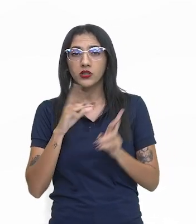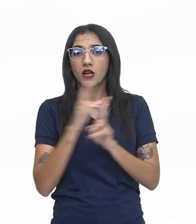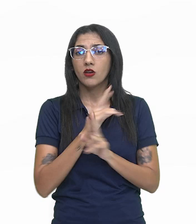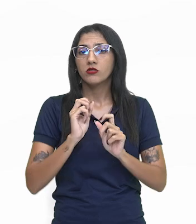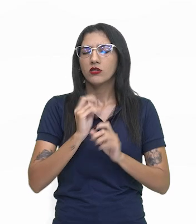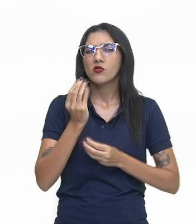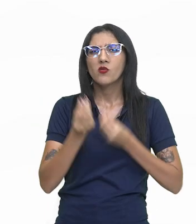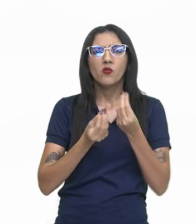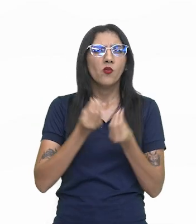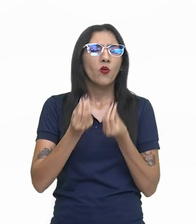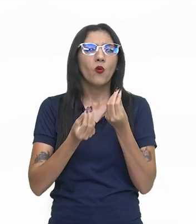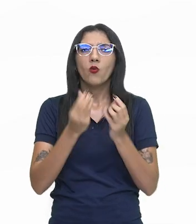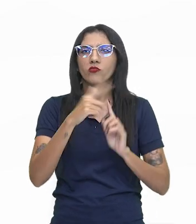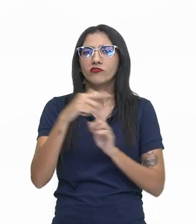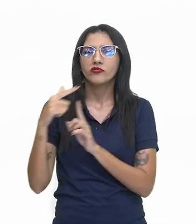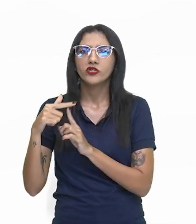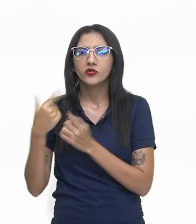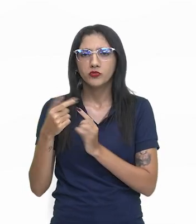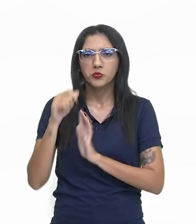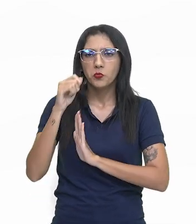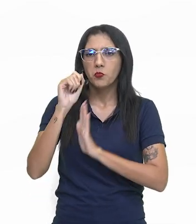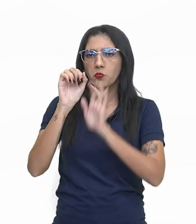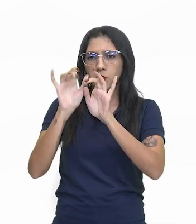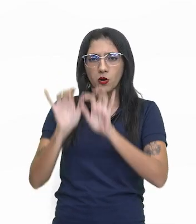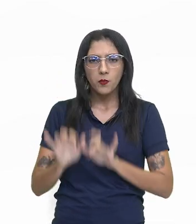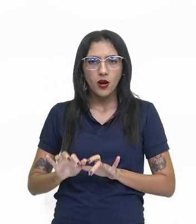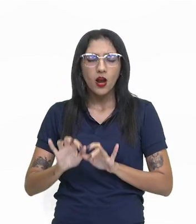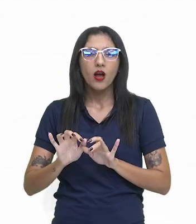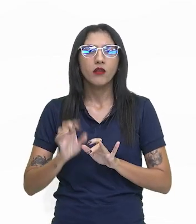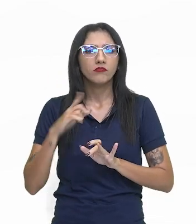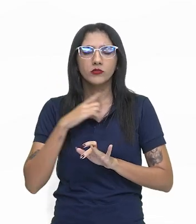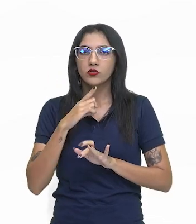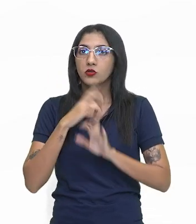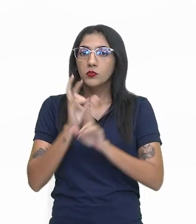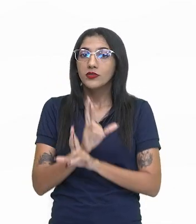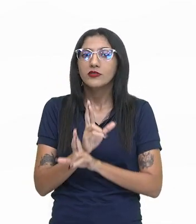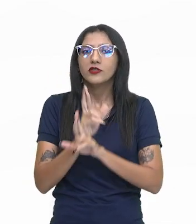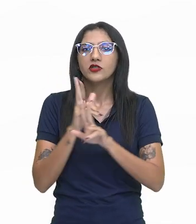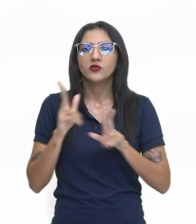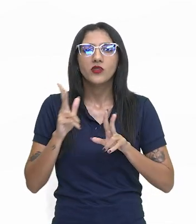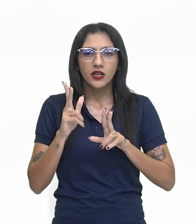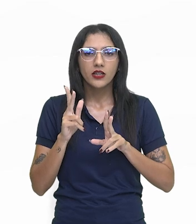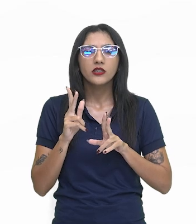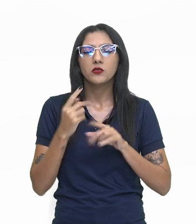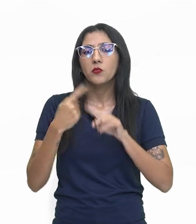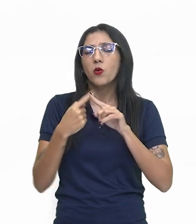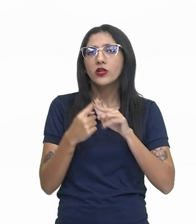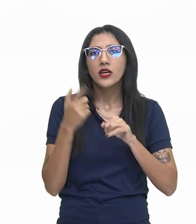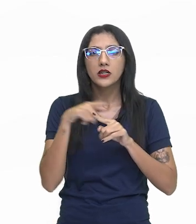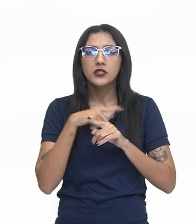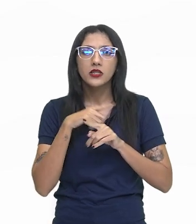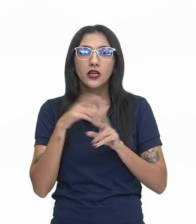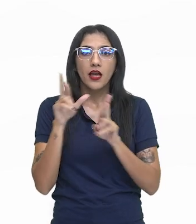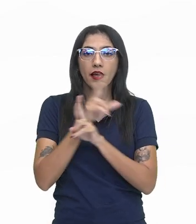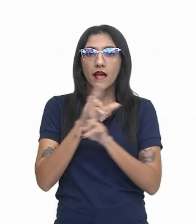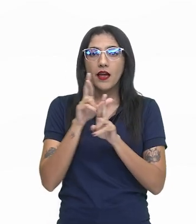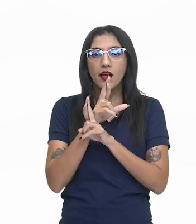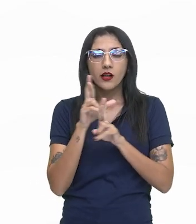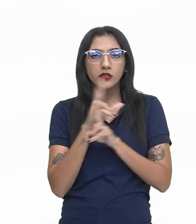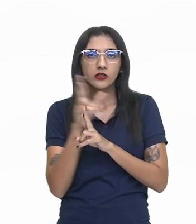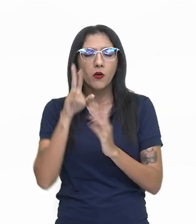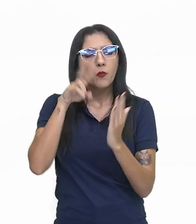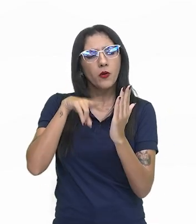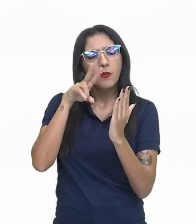ao modo de escrevê-los, sendo este não linear devido às interferências no